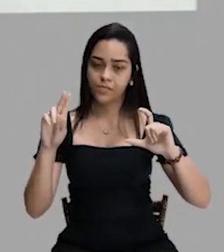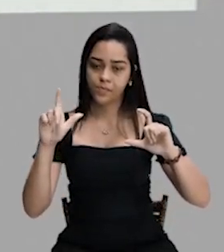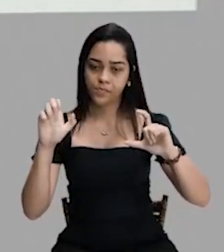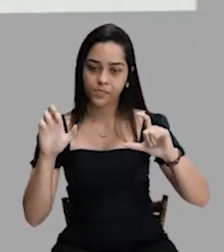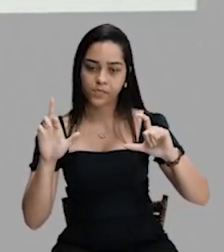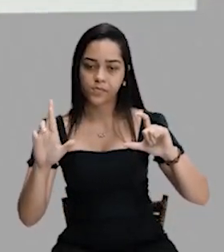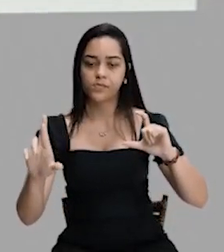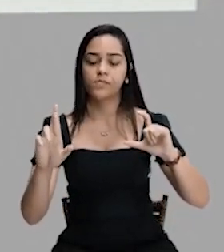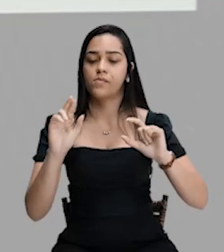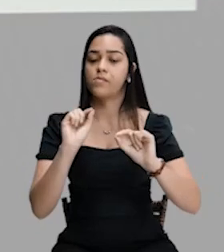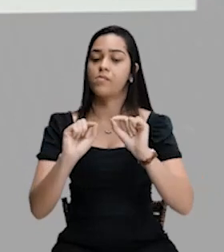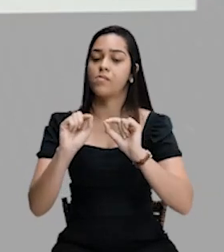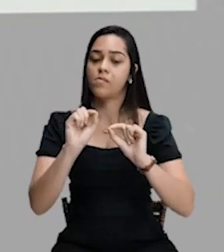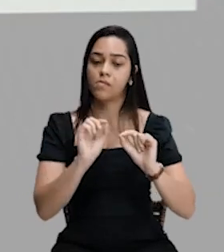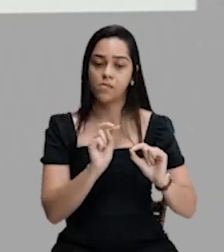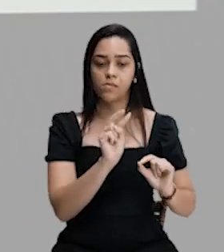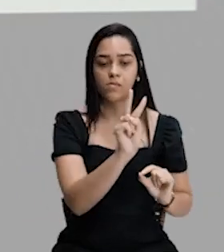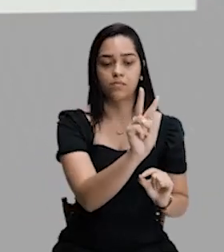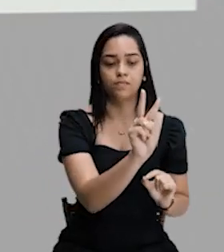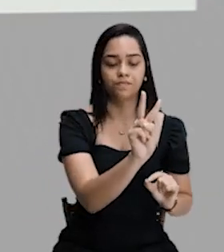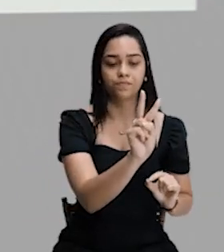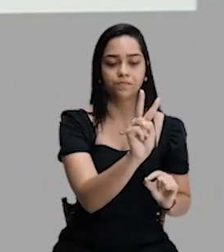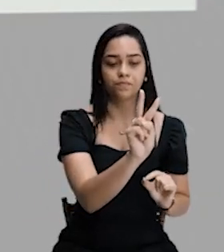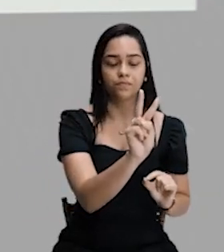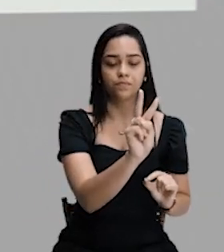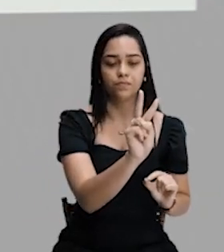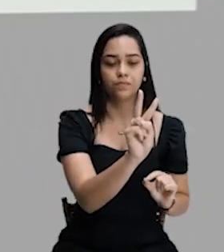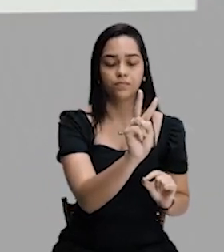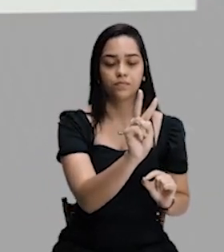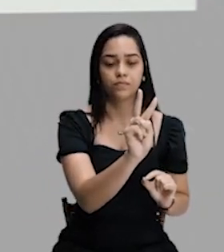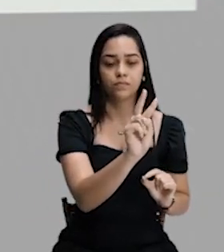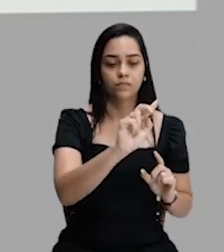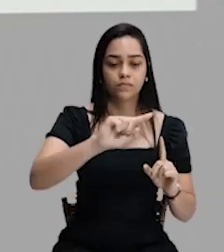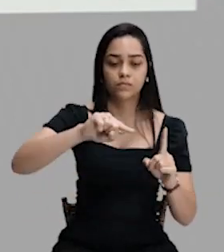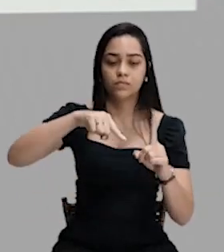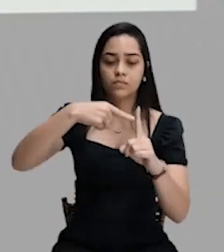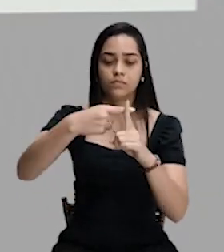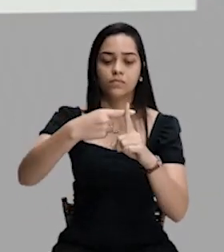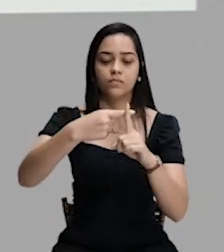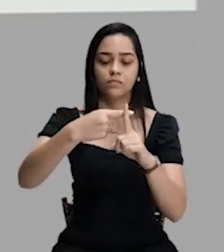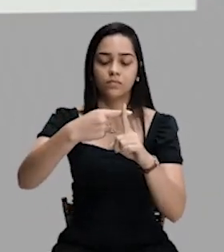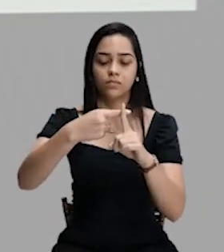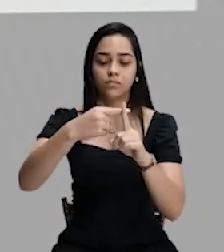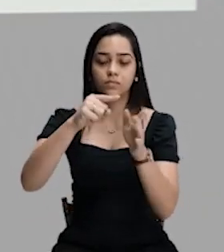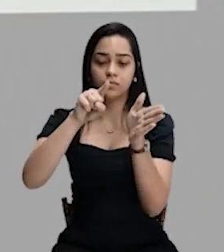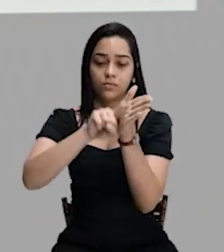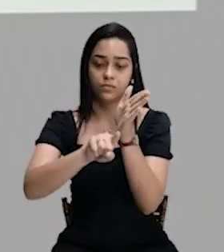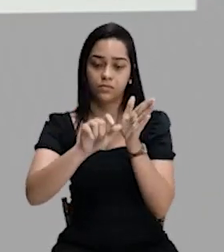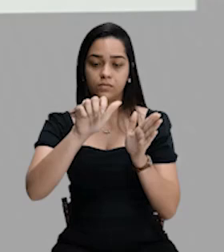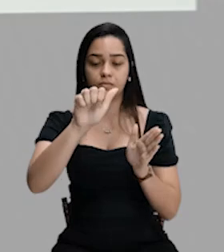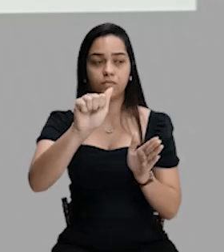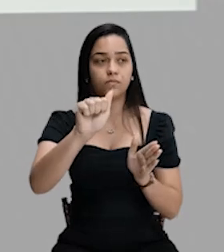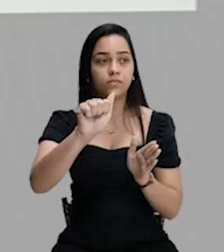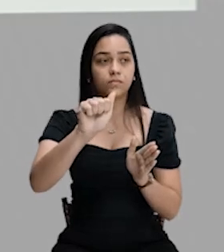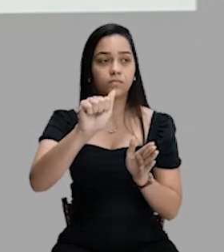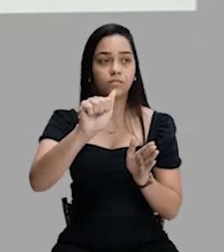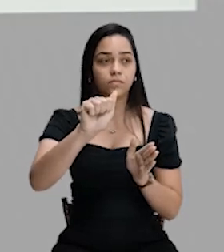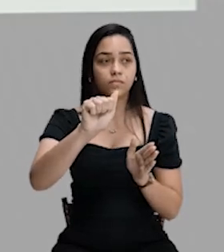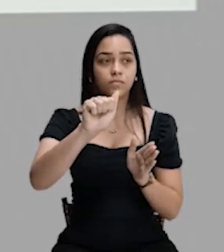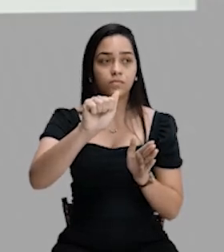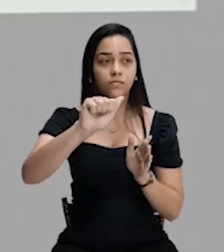que é a fórmula V mais menos a